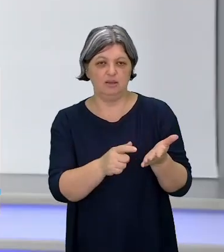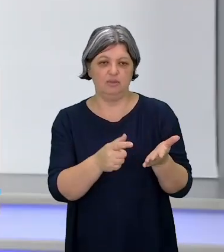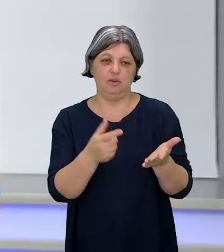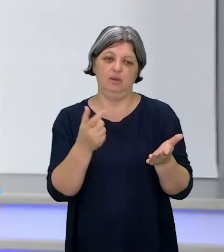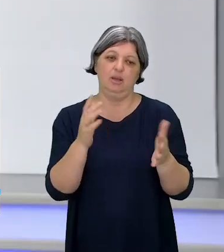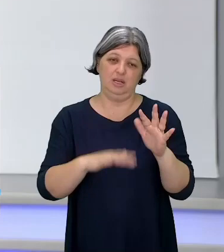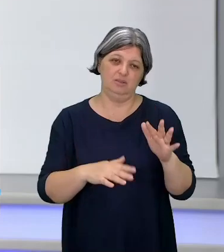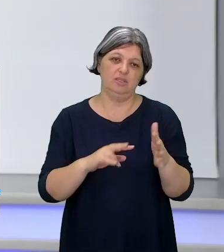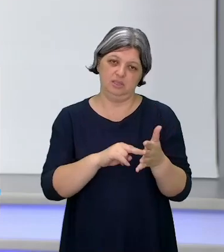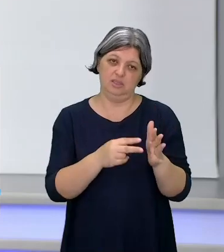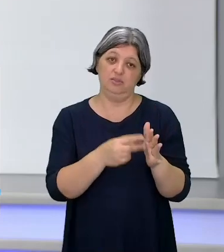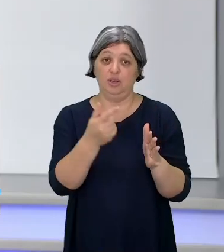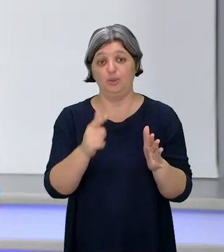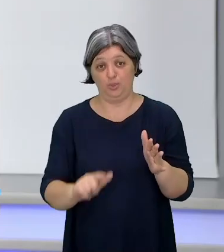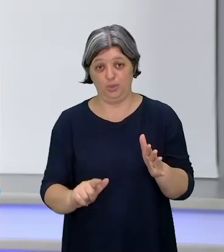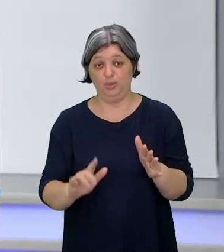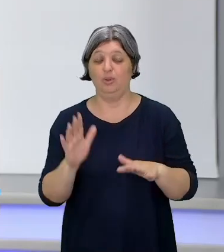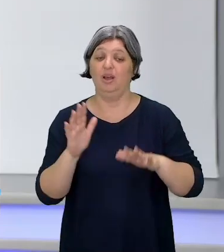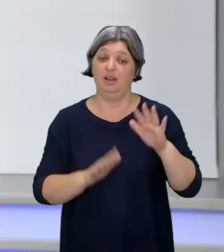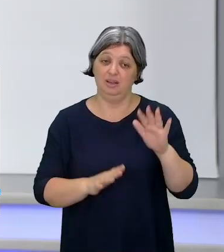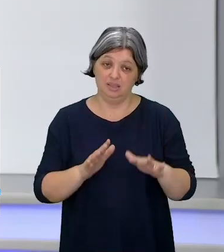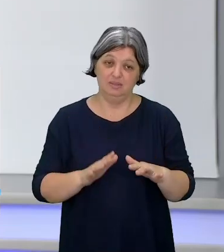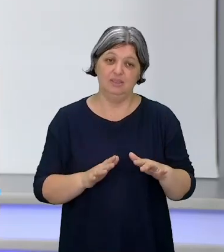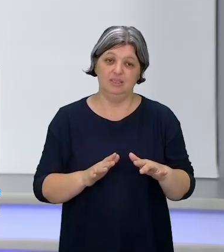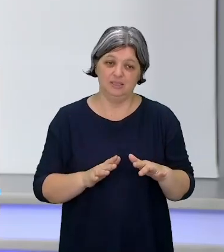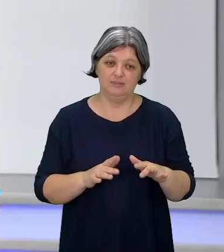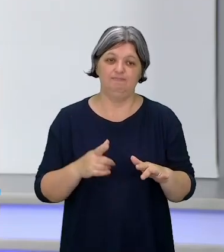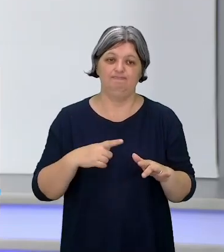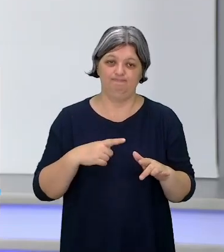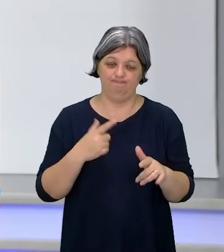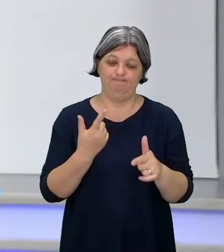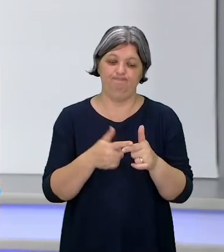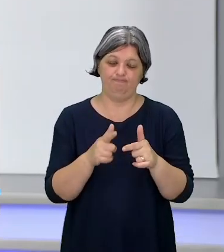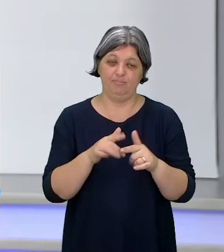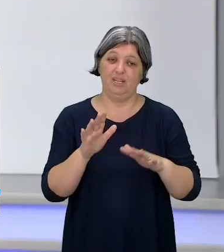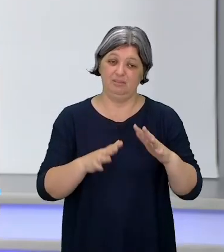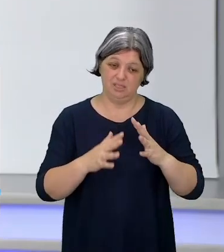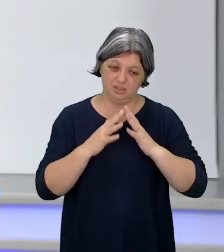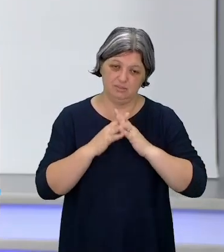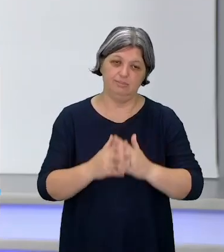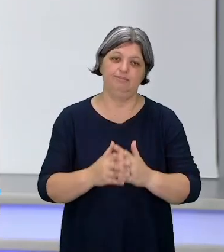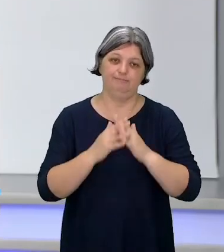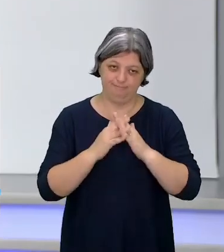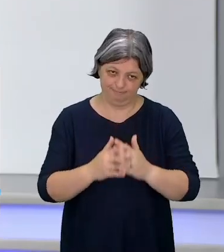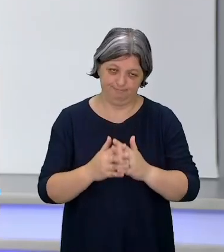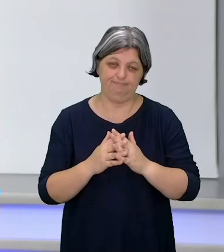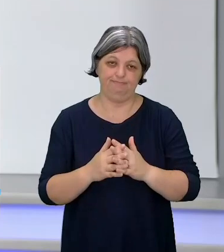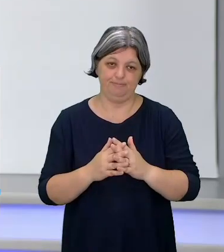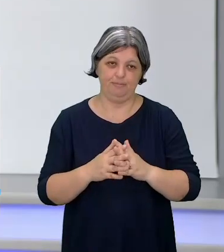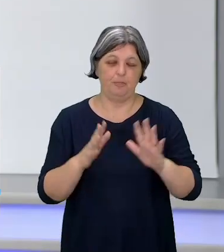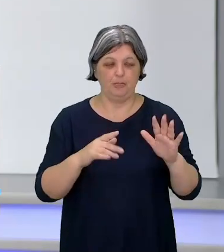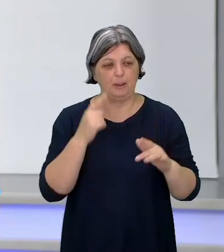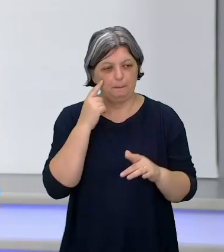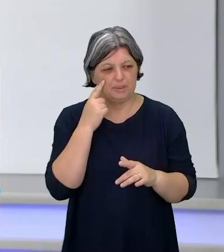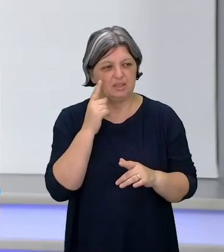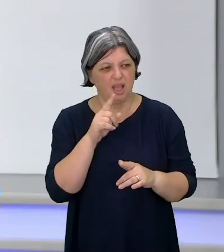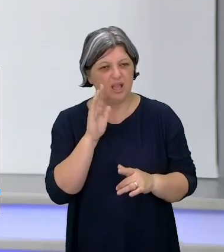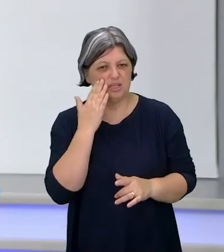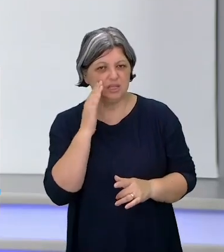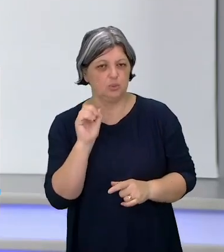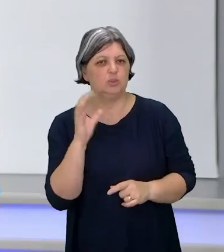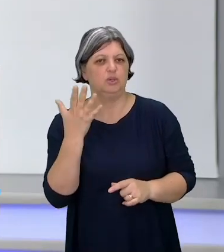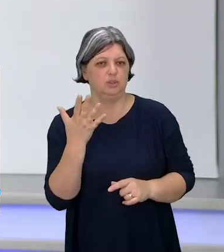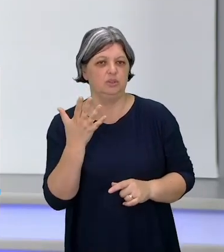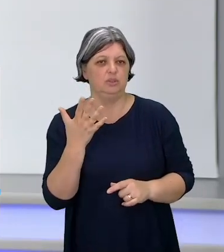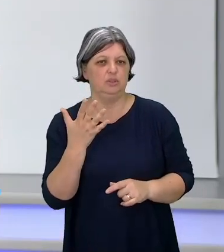outro significado, pode gerar ali certos problemas que justamente ao invés de tudo bem, entendemos o que está acontecendo,